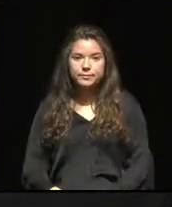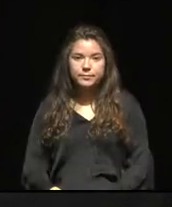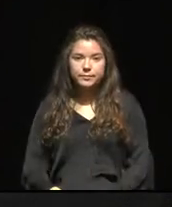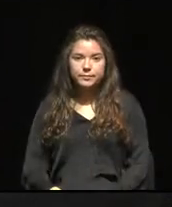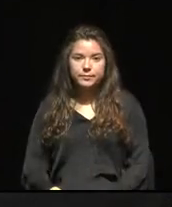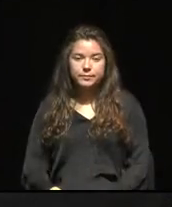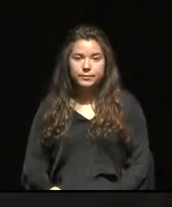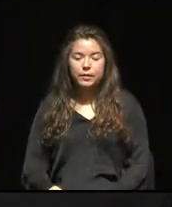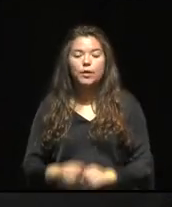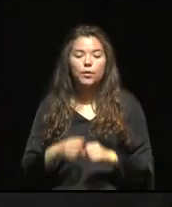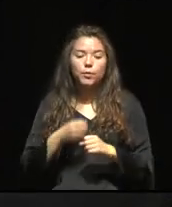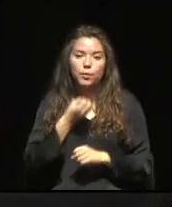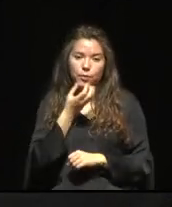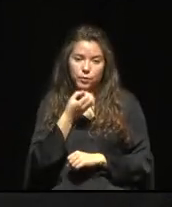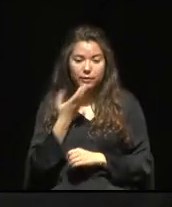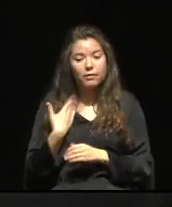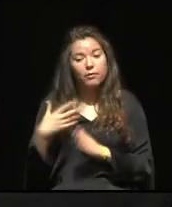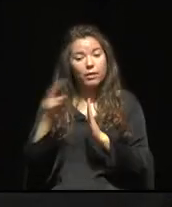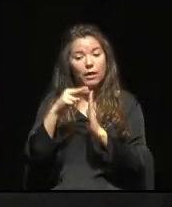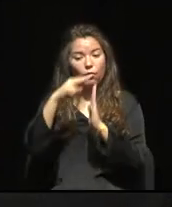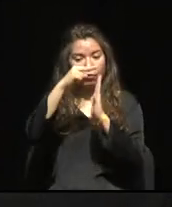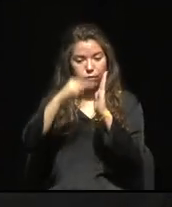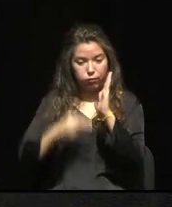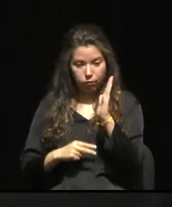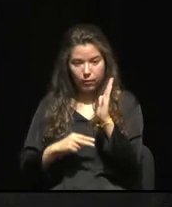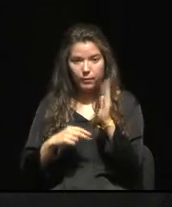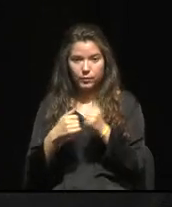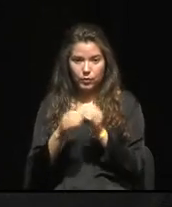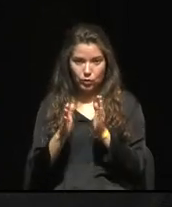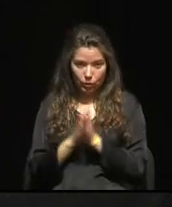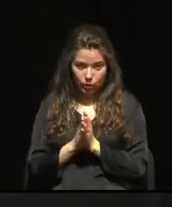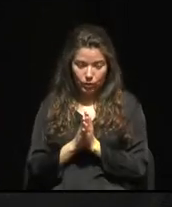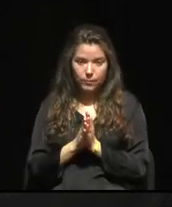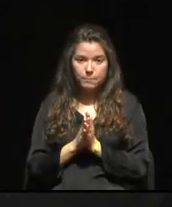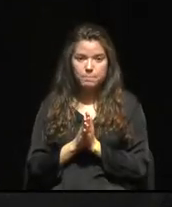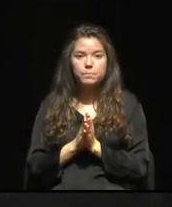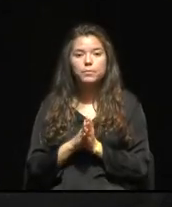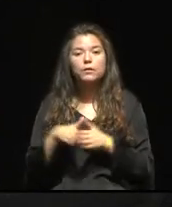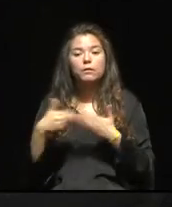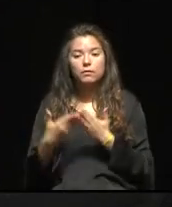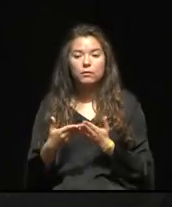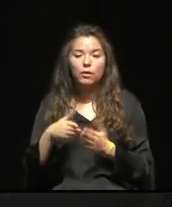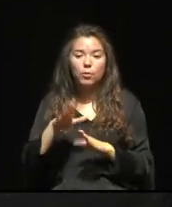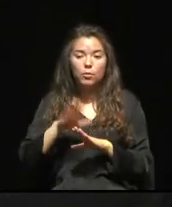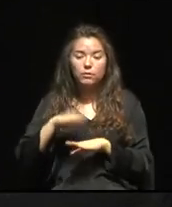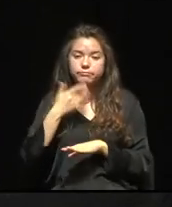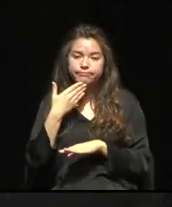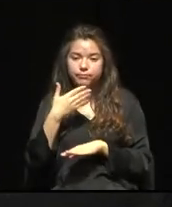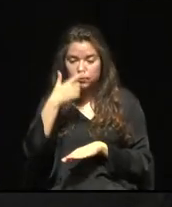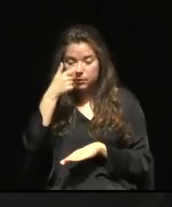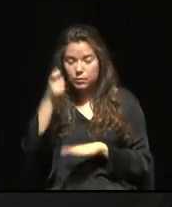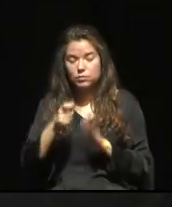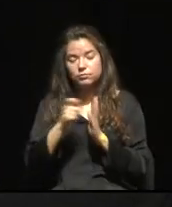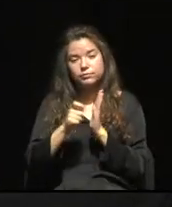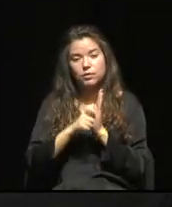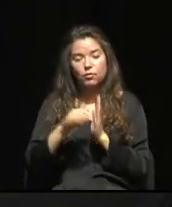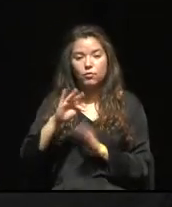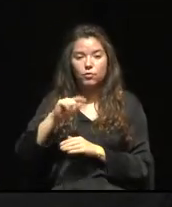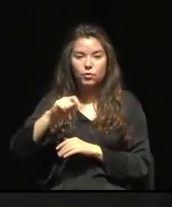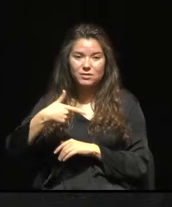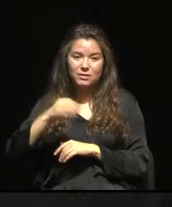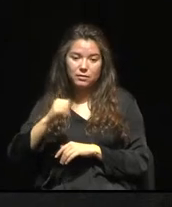todo muito bem Vamos ler todo voto de pesar pelo escritor Albertino flores